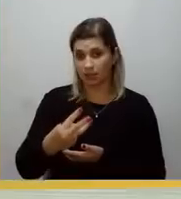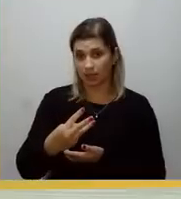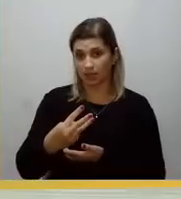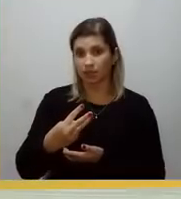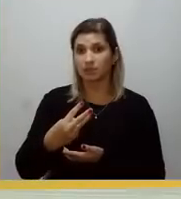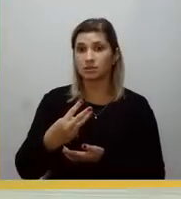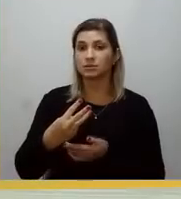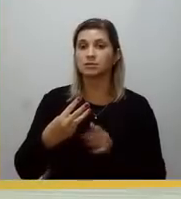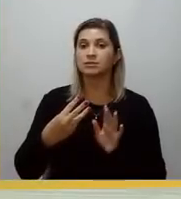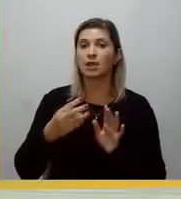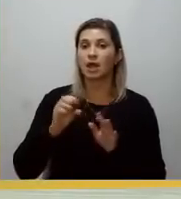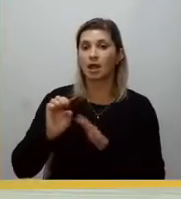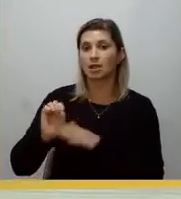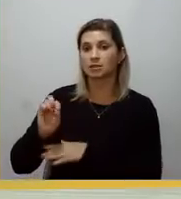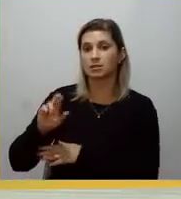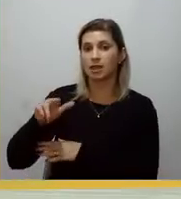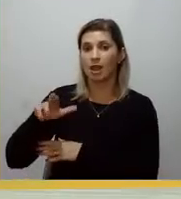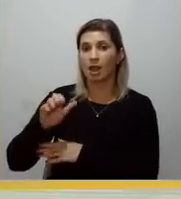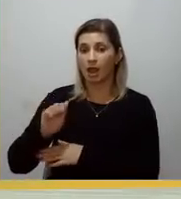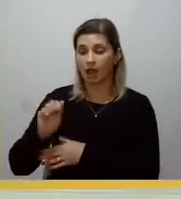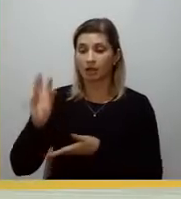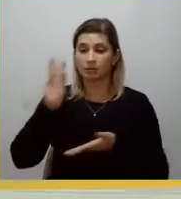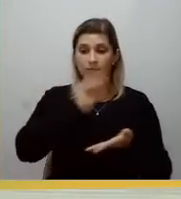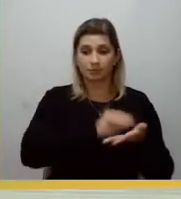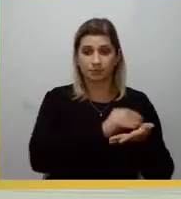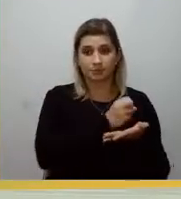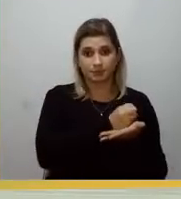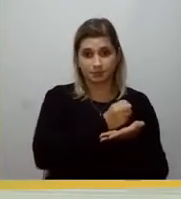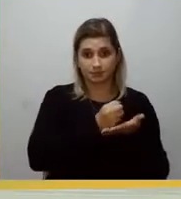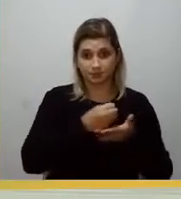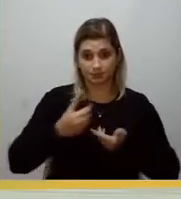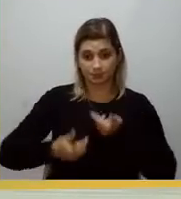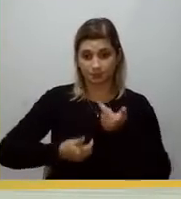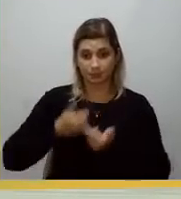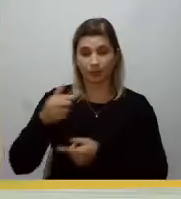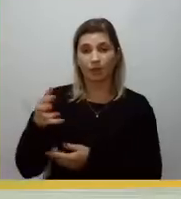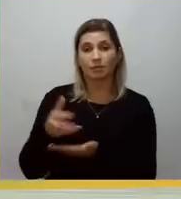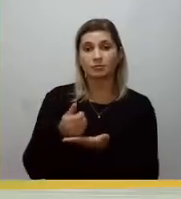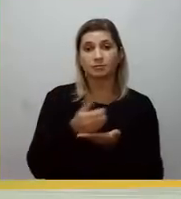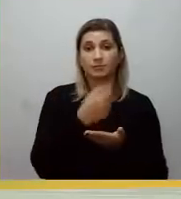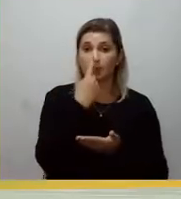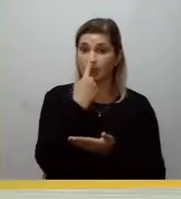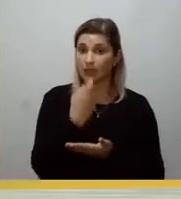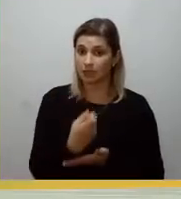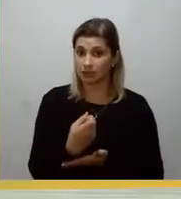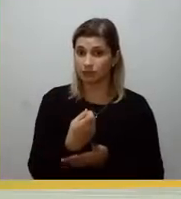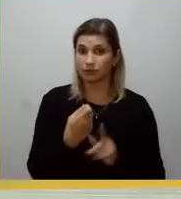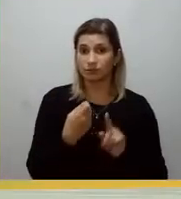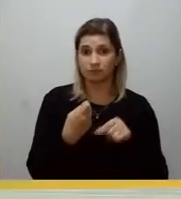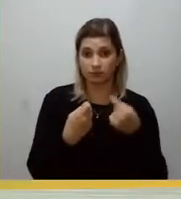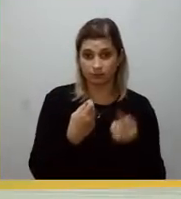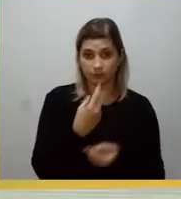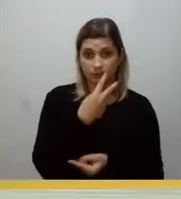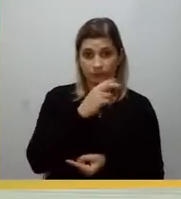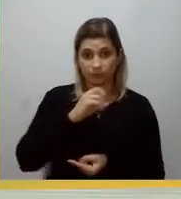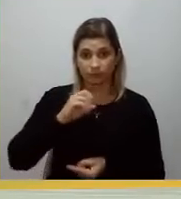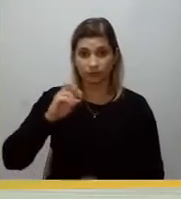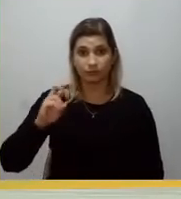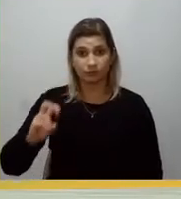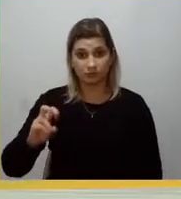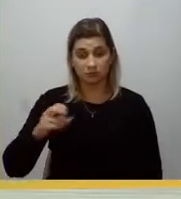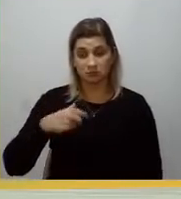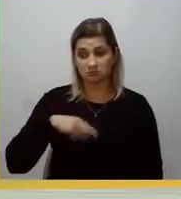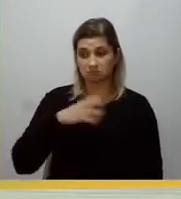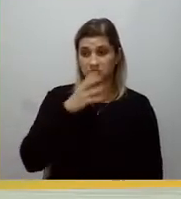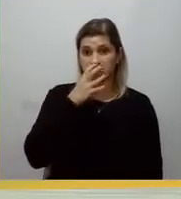Serrana incluiu no contrato social o serviço de coleta de lixo. E aí, em 2005, que aí foi o que nos surpreendeu até, a